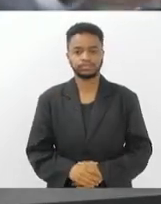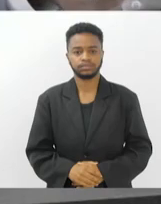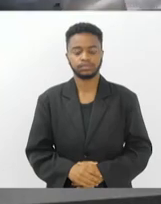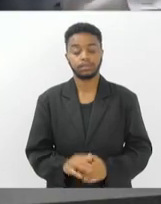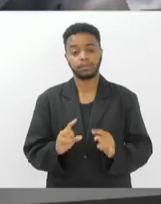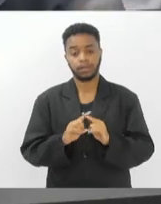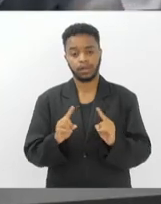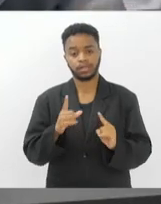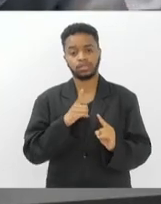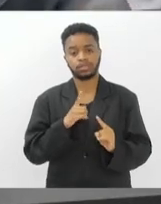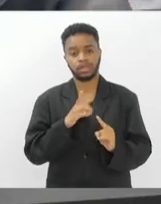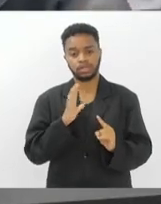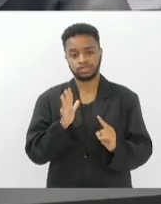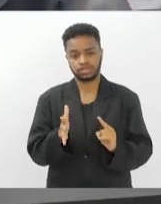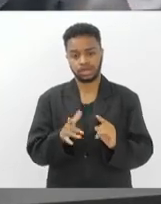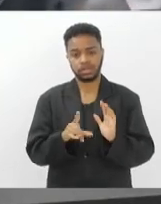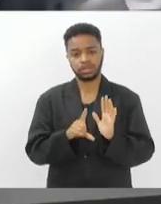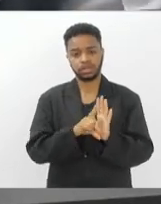há uma lei